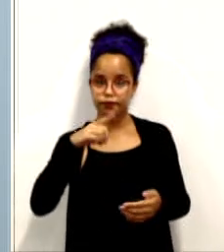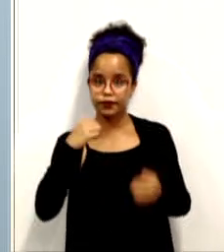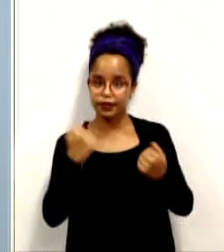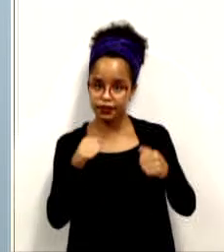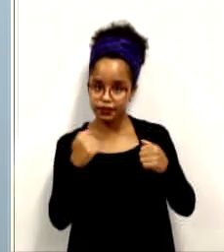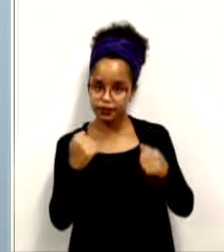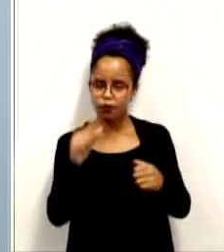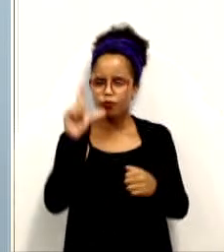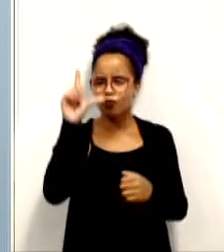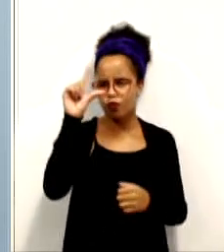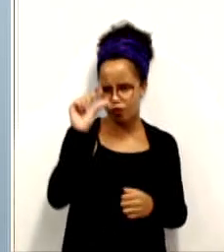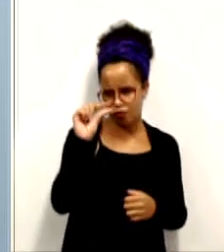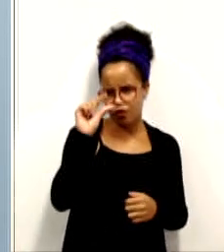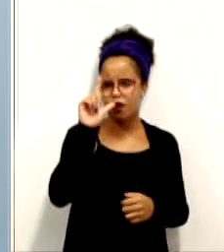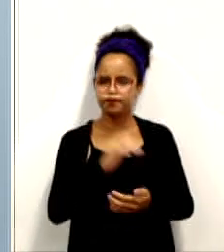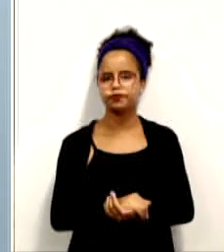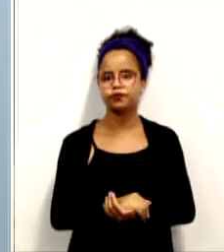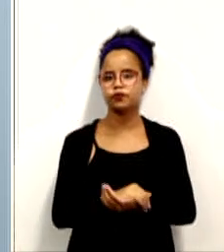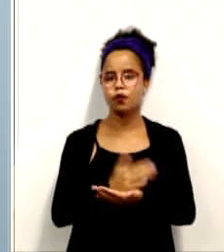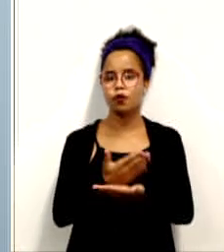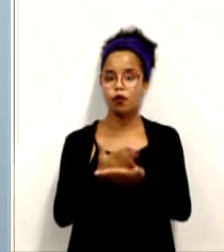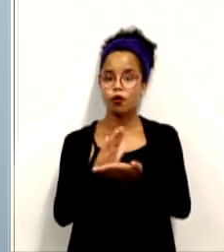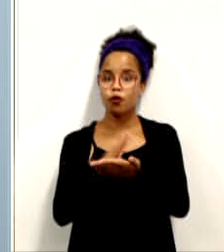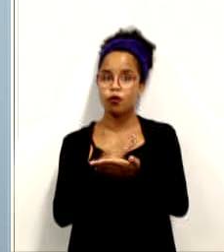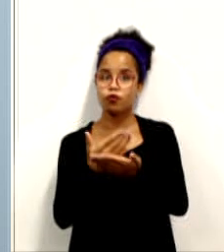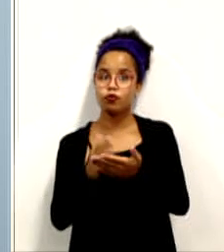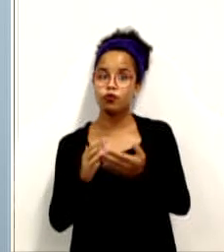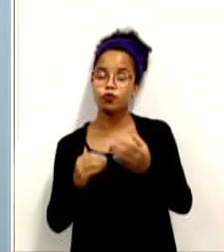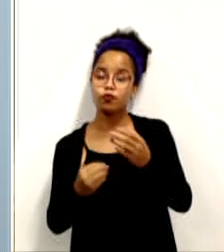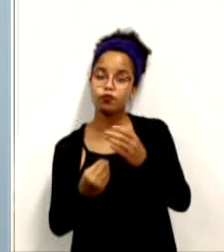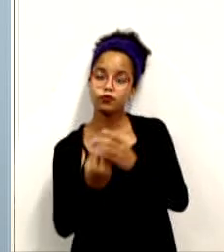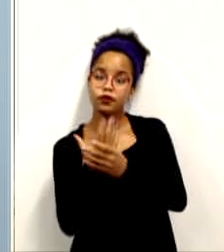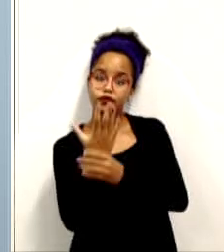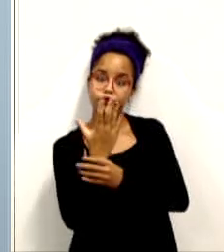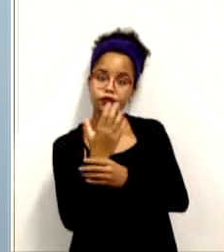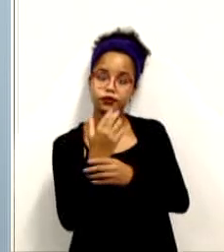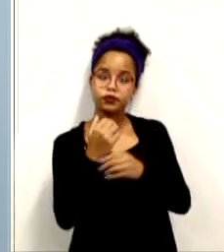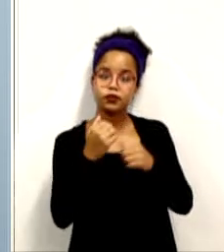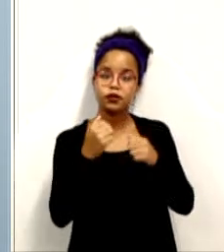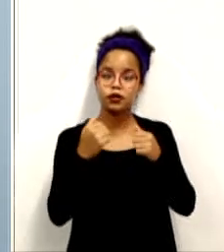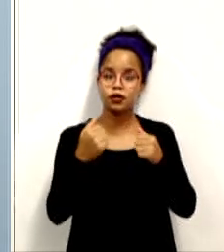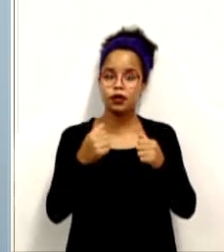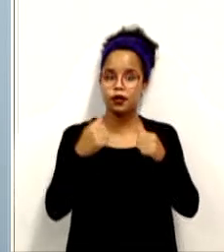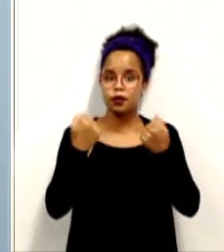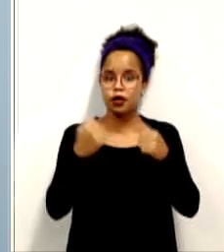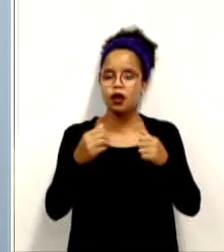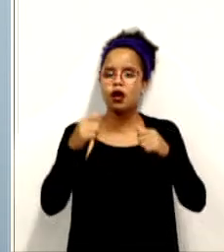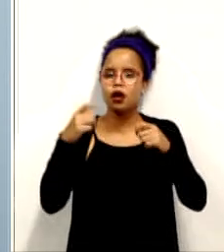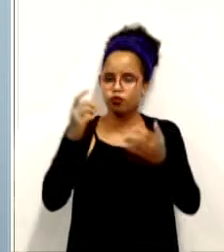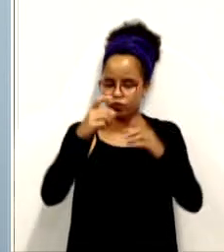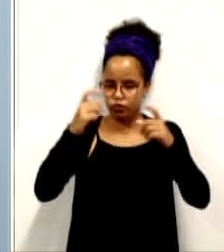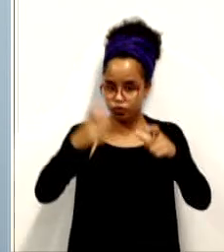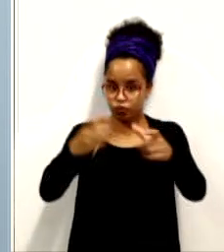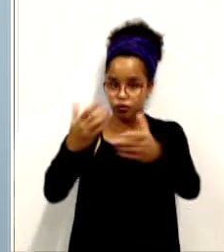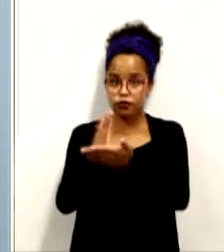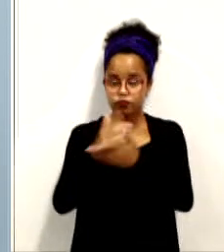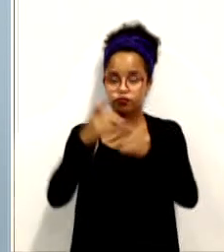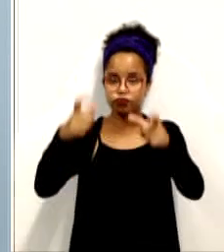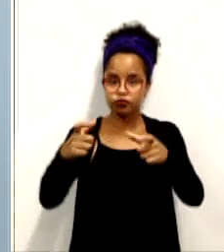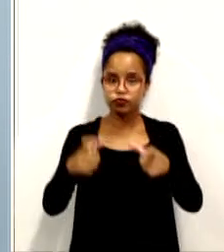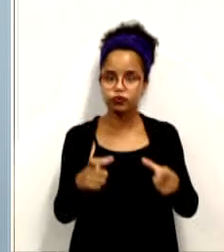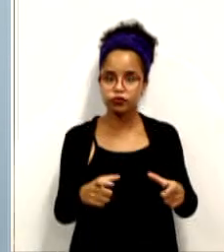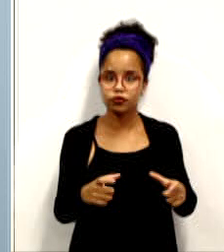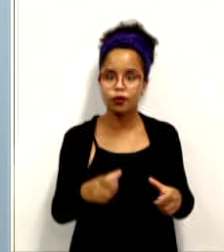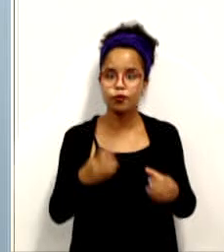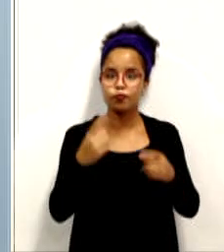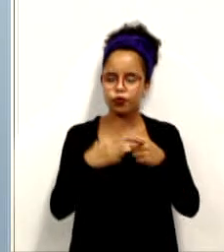Algumas plantas, inclusive, são consideradas sagradas em algumas regiões pela capacidade de acumular água em regiões